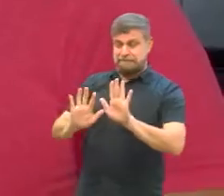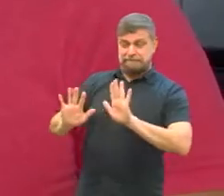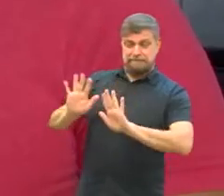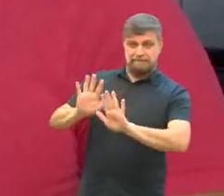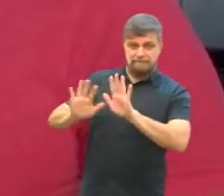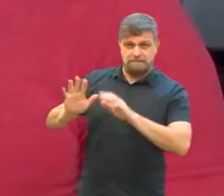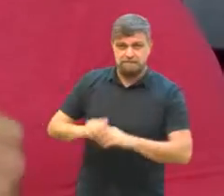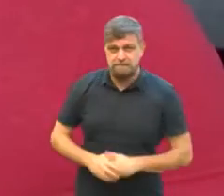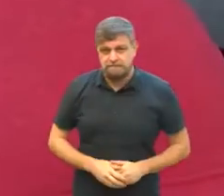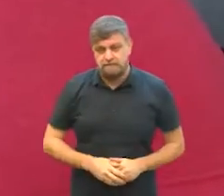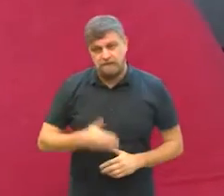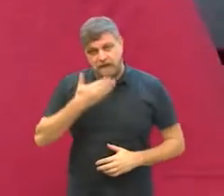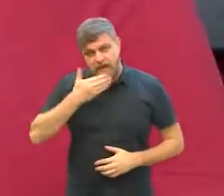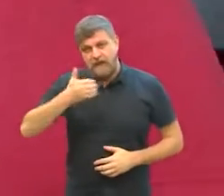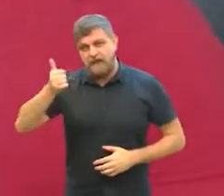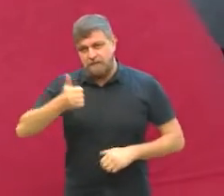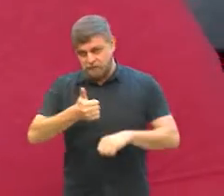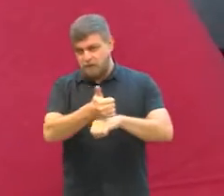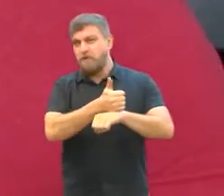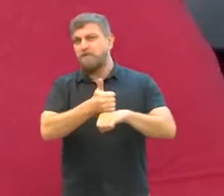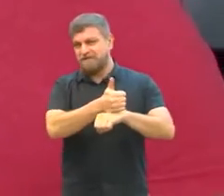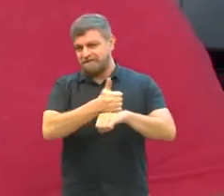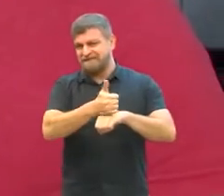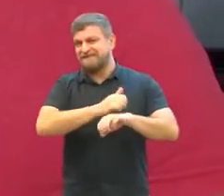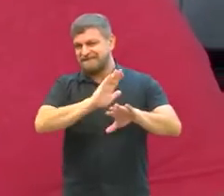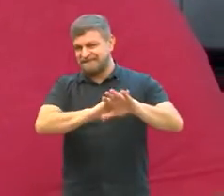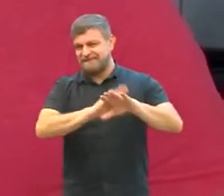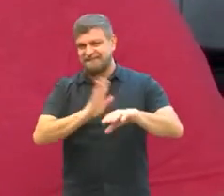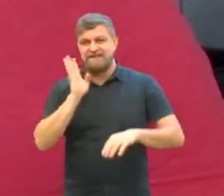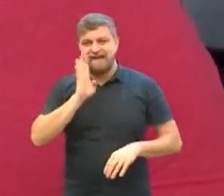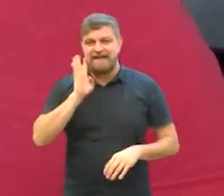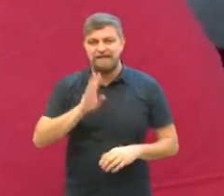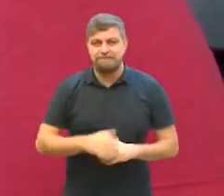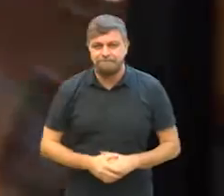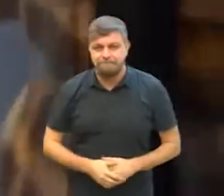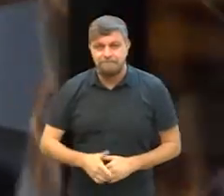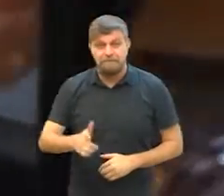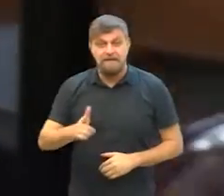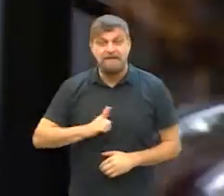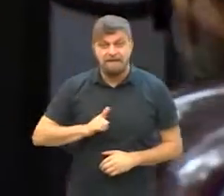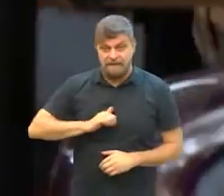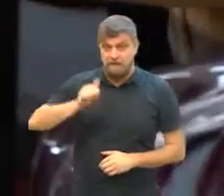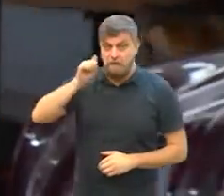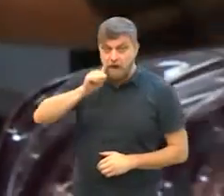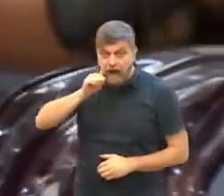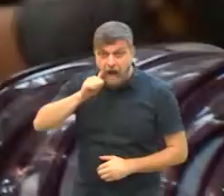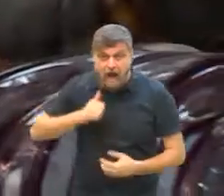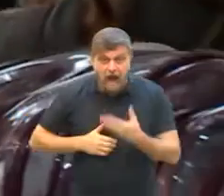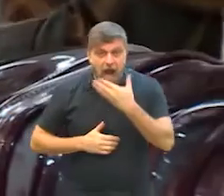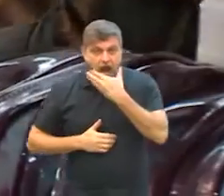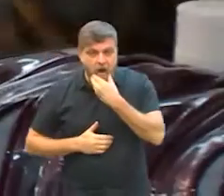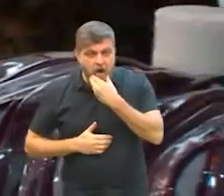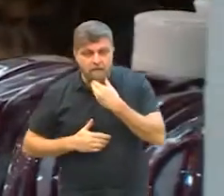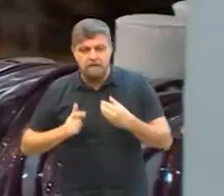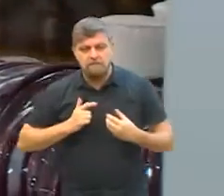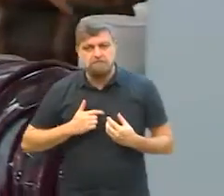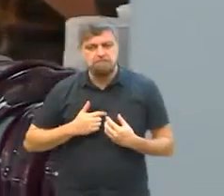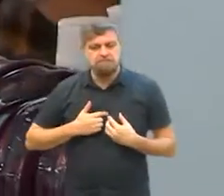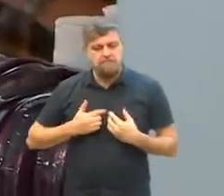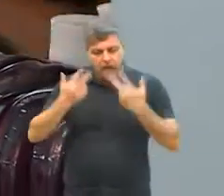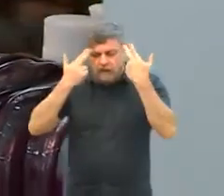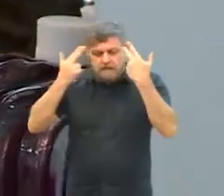YouTube, mas eu acho que a melhor forma é procurar um profissional mesmo, para ficar legal. E teve mulheres e homens